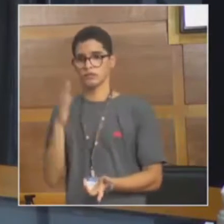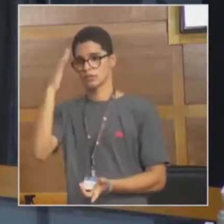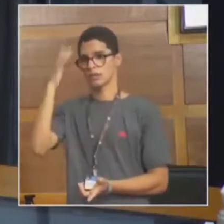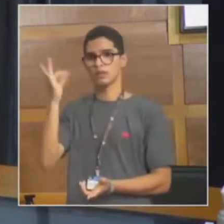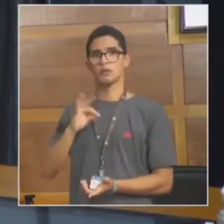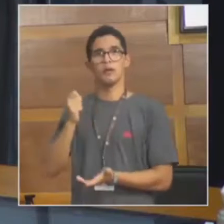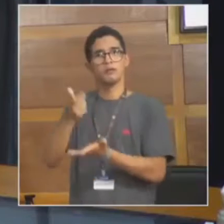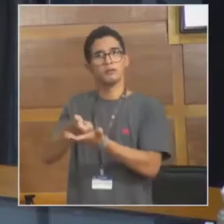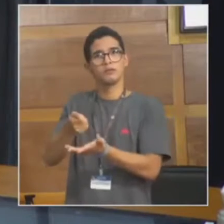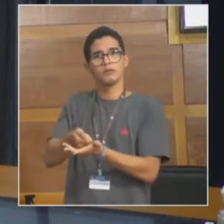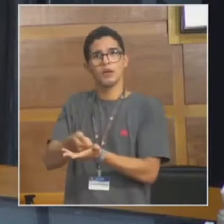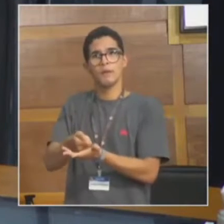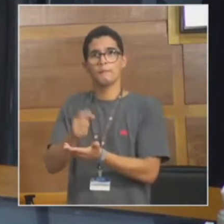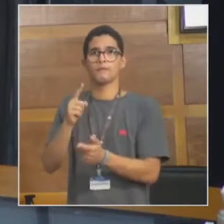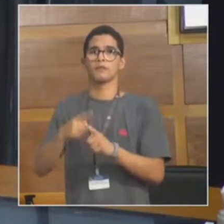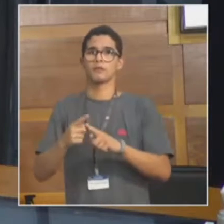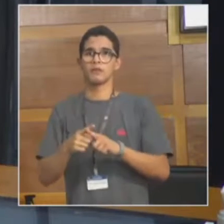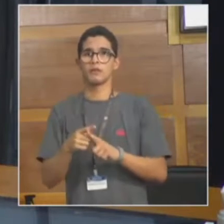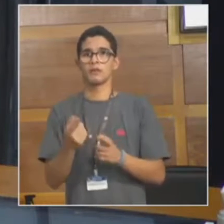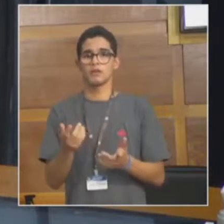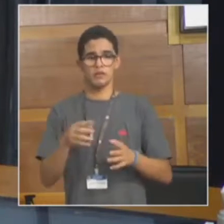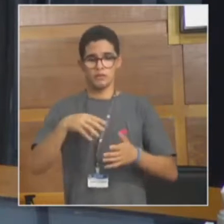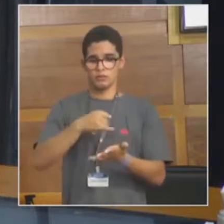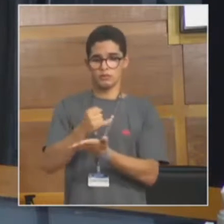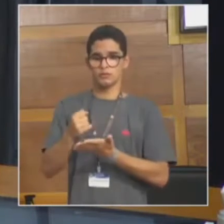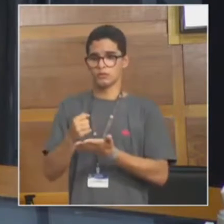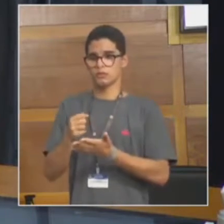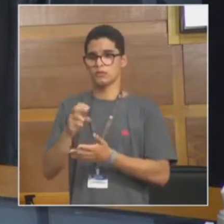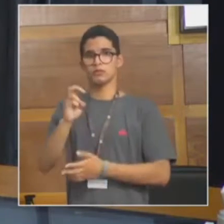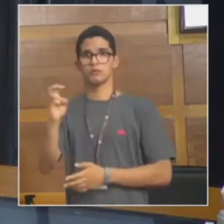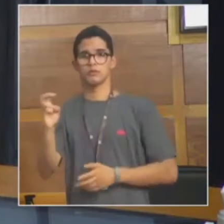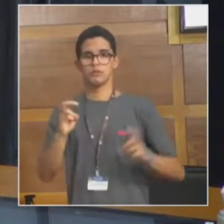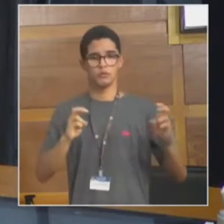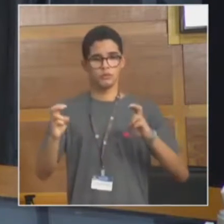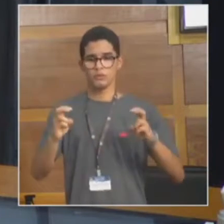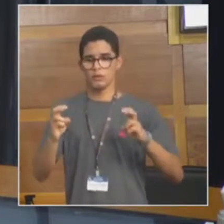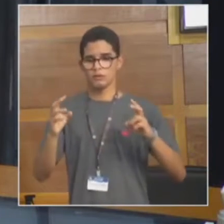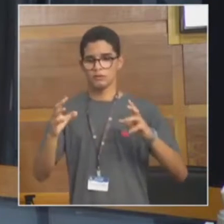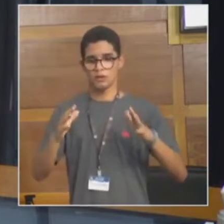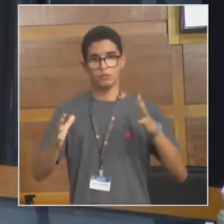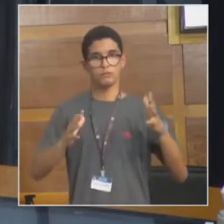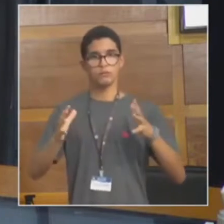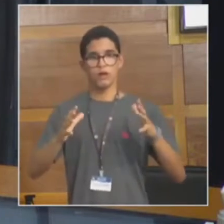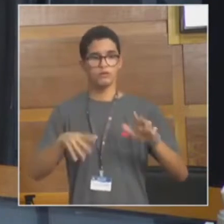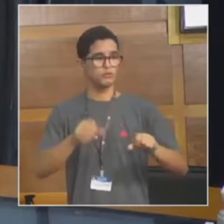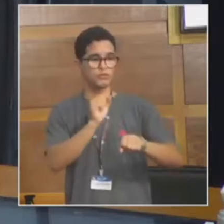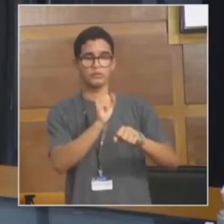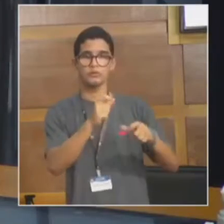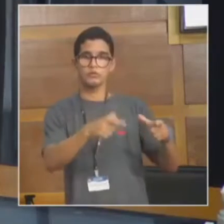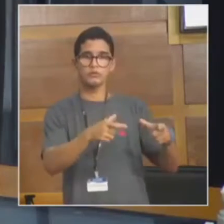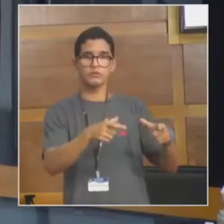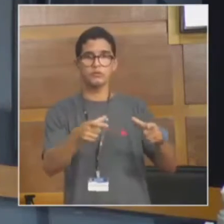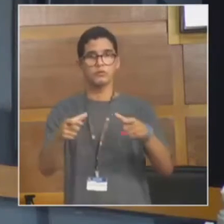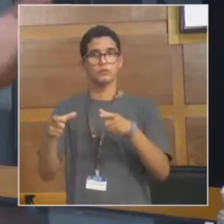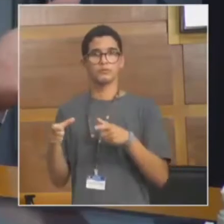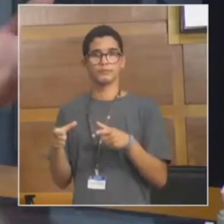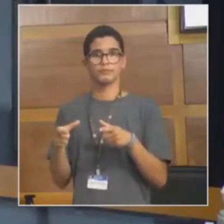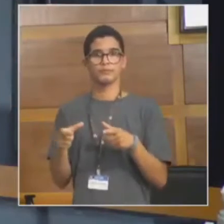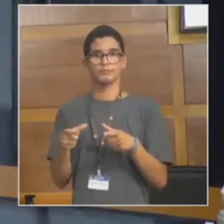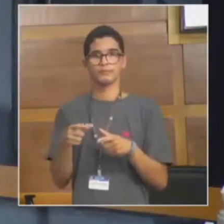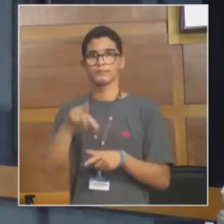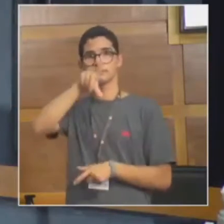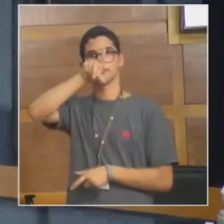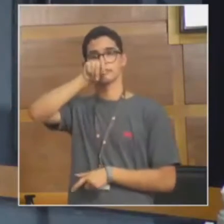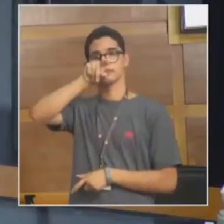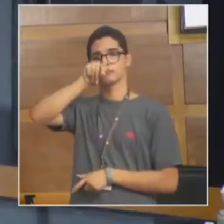para cobrar ela tem uma porta ideia você continue está em 5 lugar no final de semana de feriado mesmo tempo Aí eles podem um lugar o papagaio